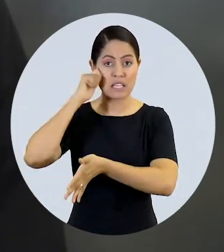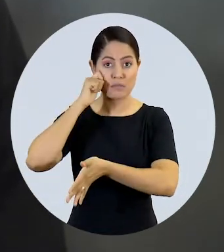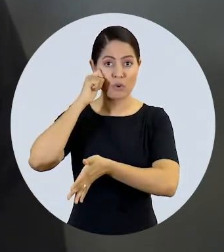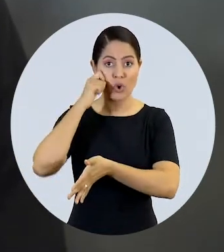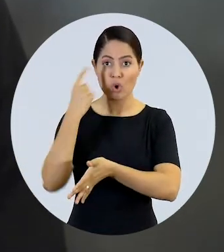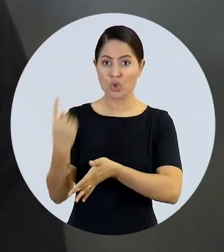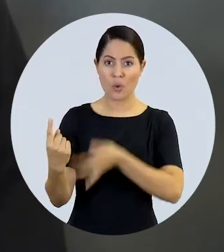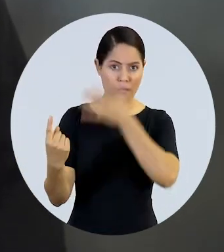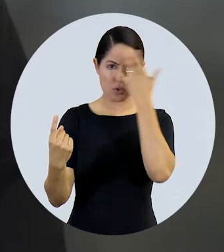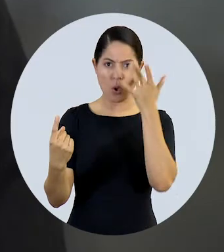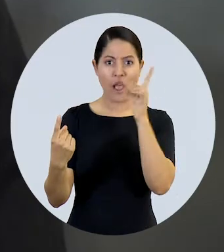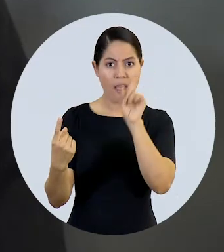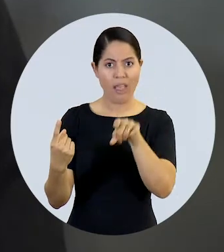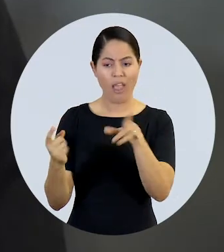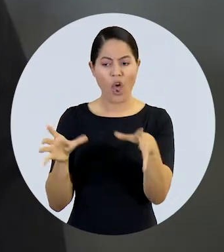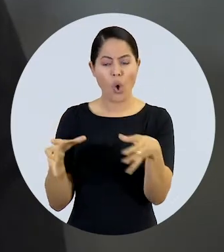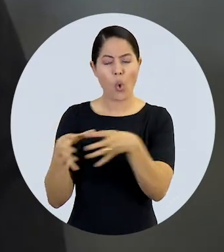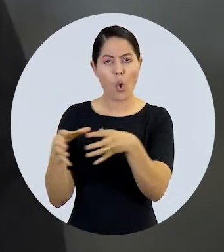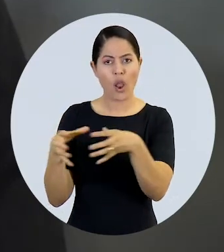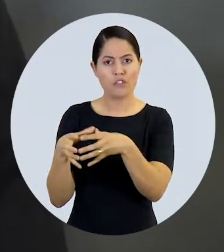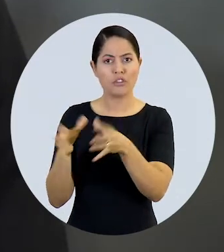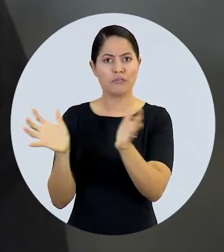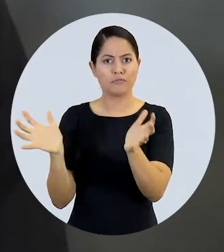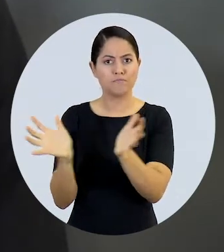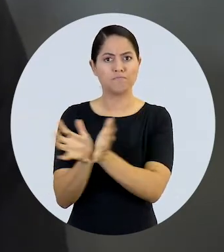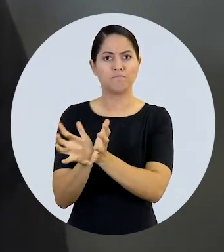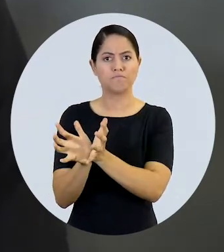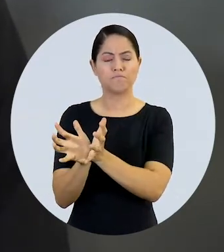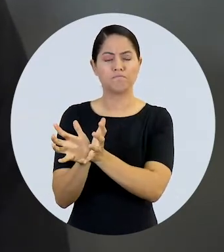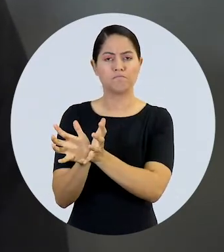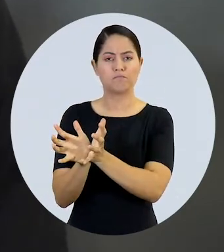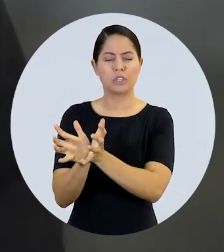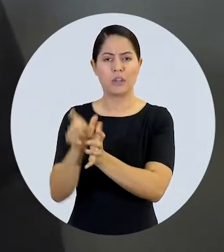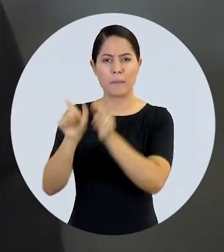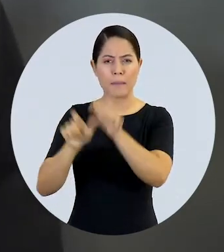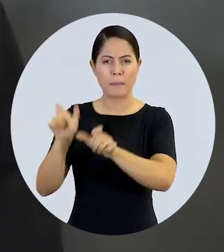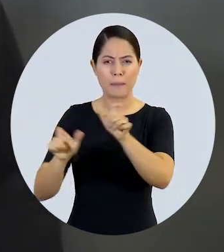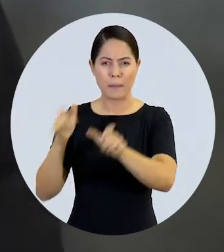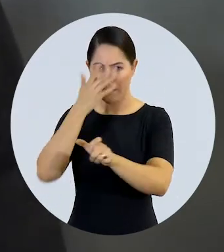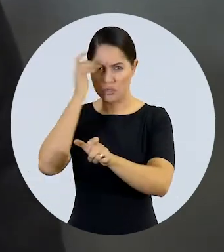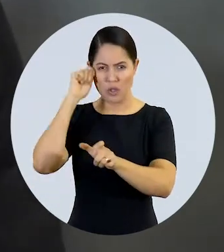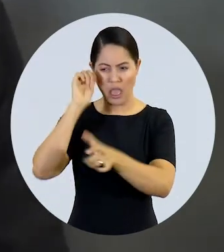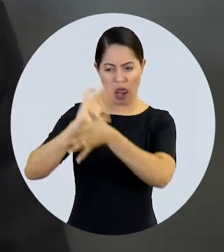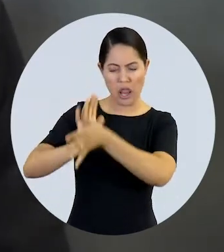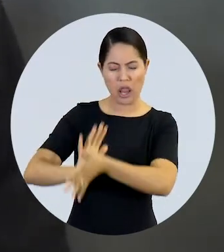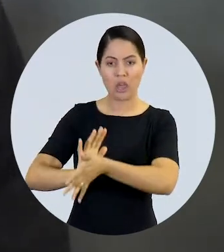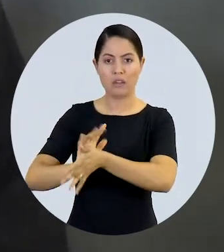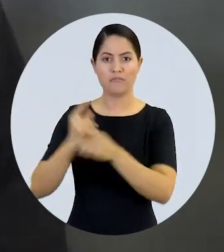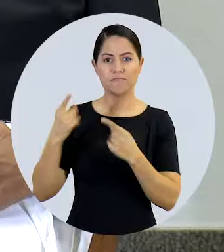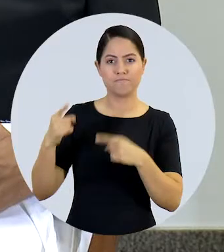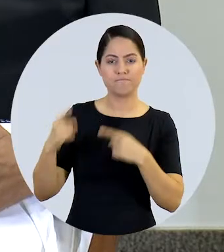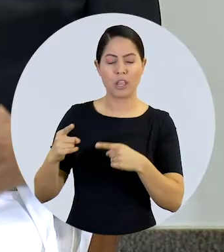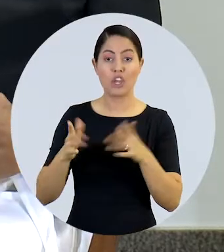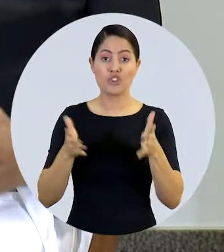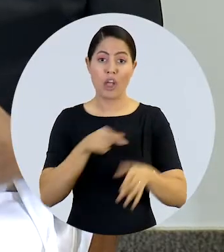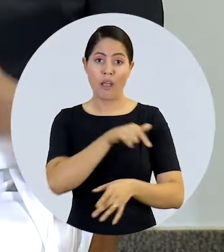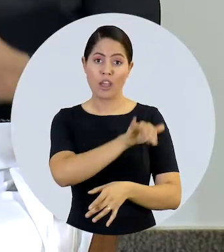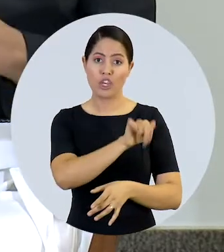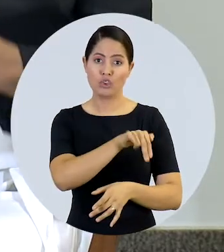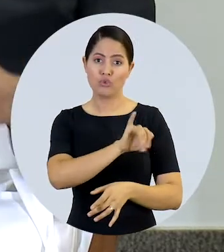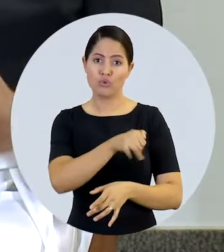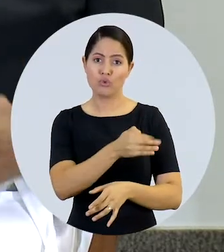única pessoa. Já a injúria é aquela conduta dirigida diretamente para uma pessoa,